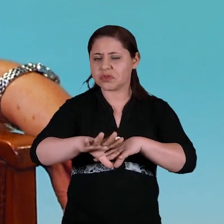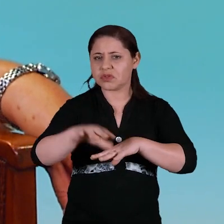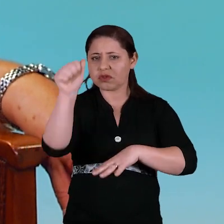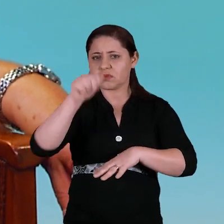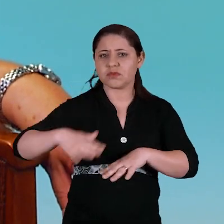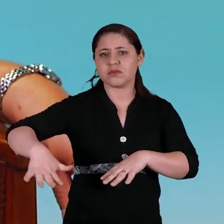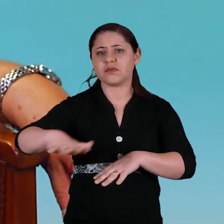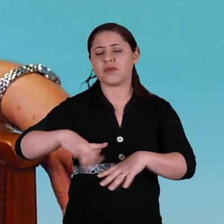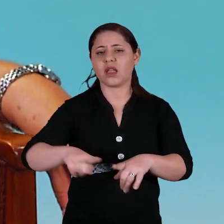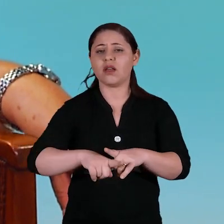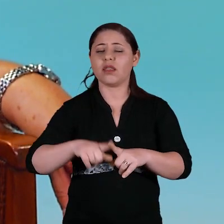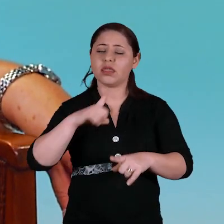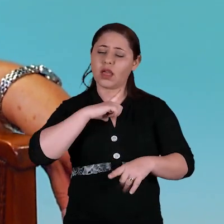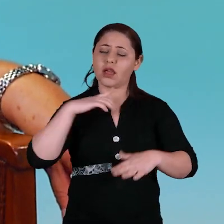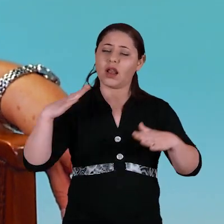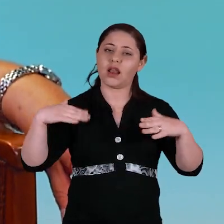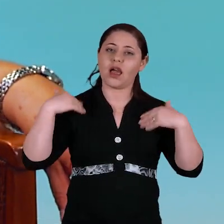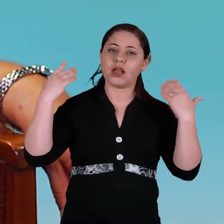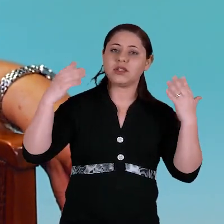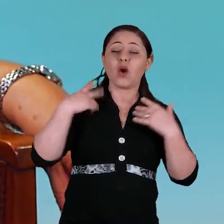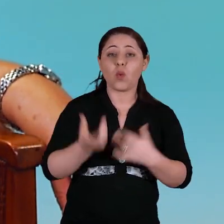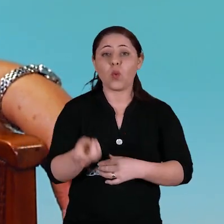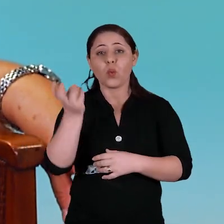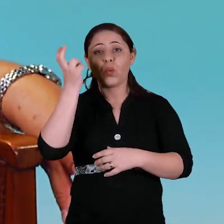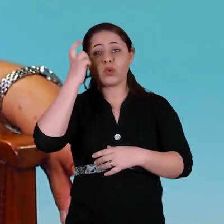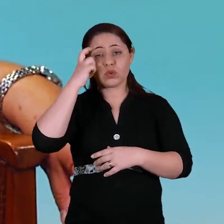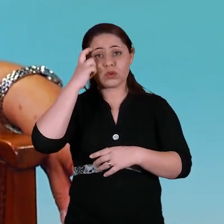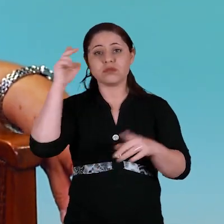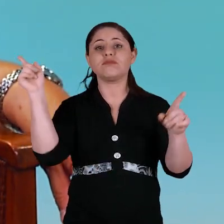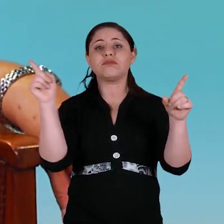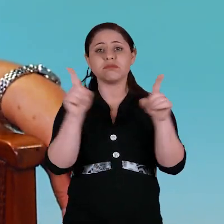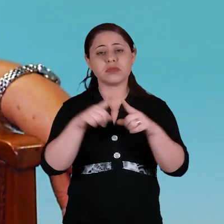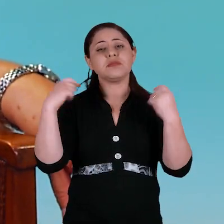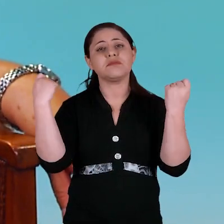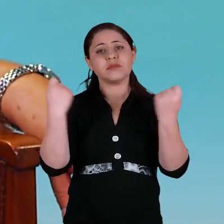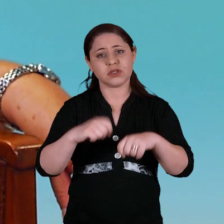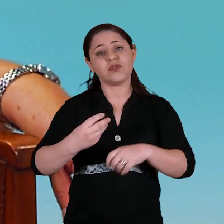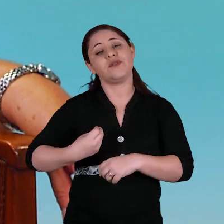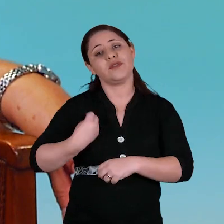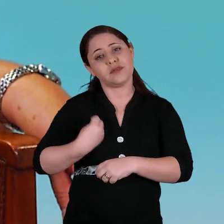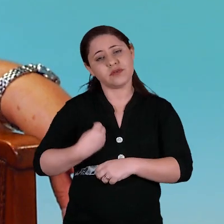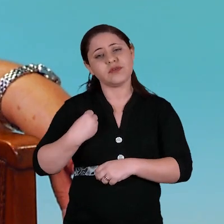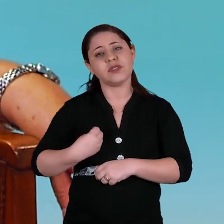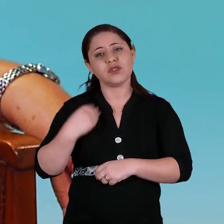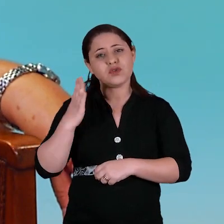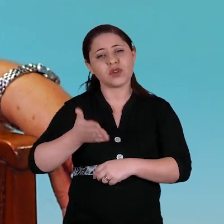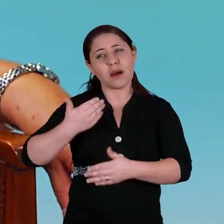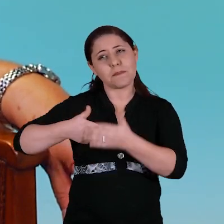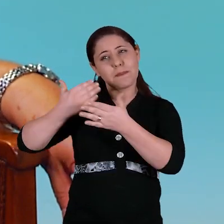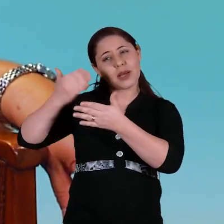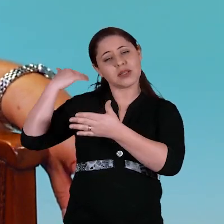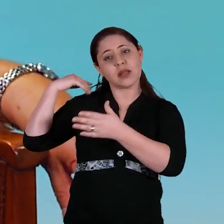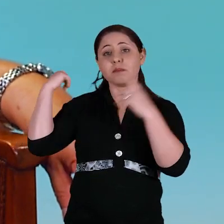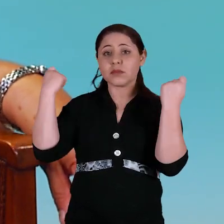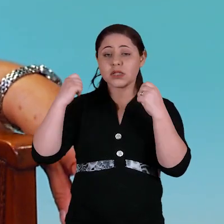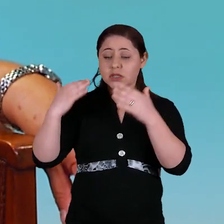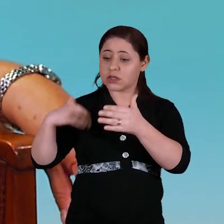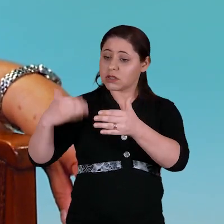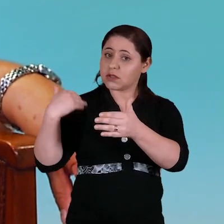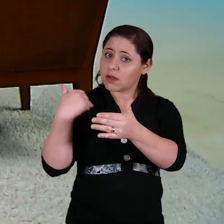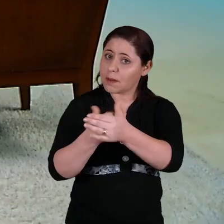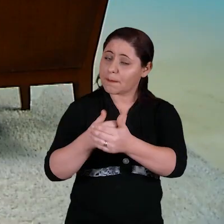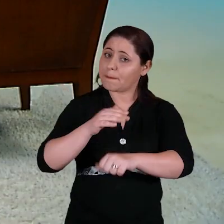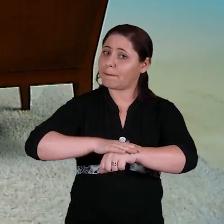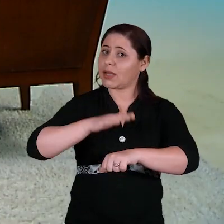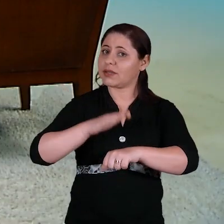assistência social. Tem o lazer, tem a cultura, né? Que eles também já vivenciaram isso e eles precisam continuar vivenciando